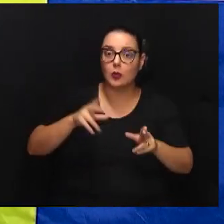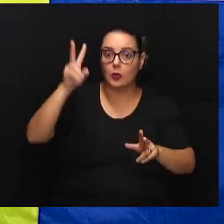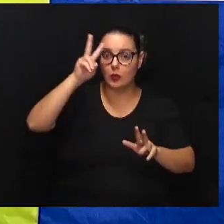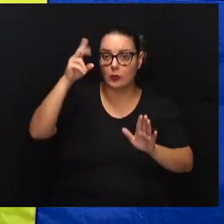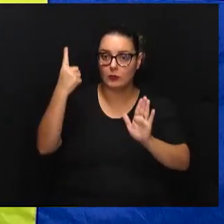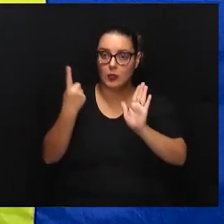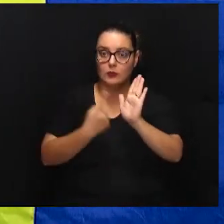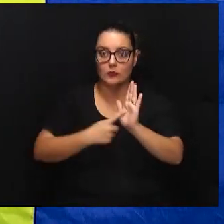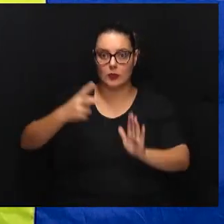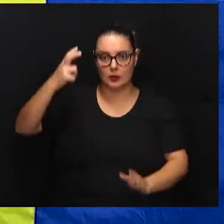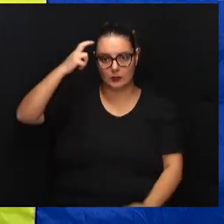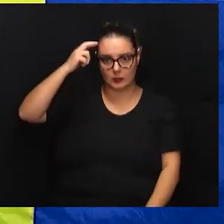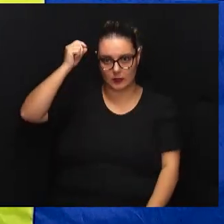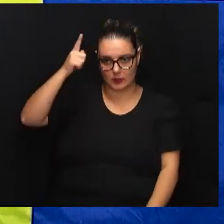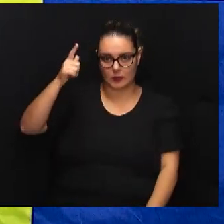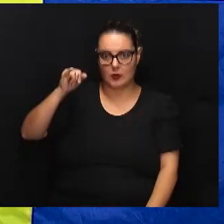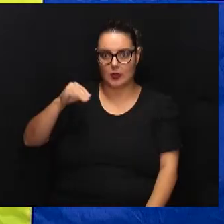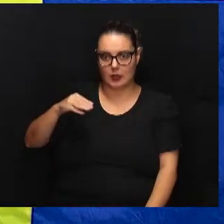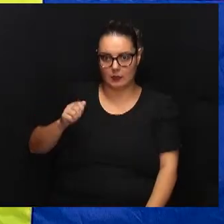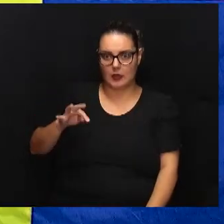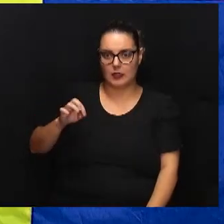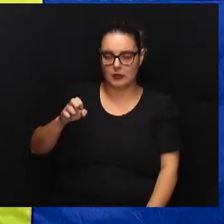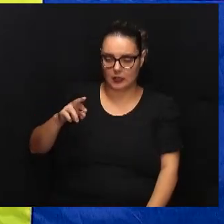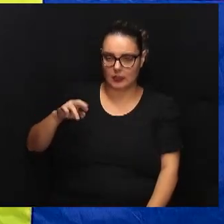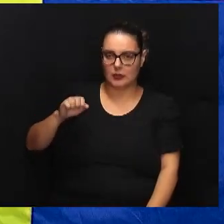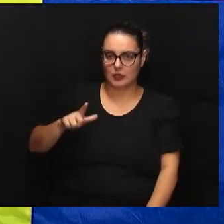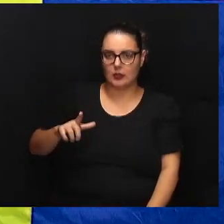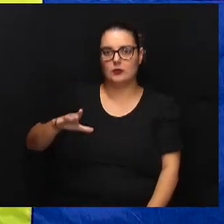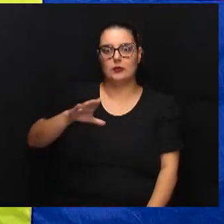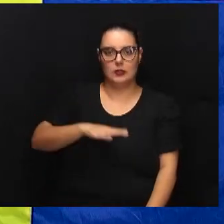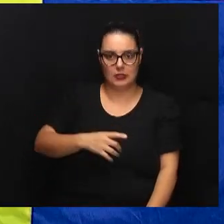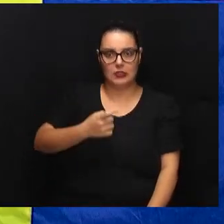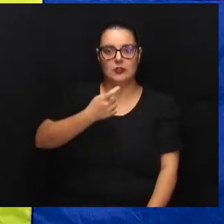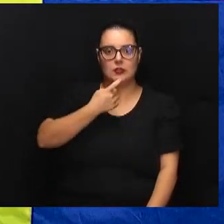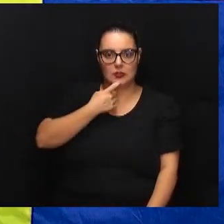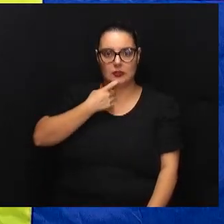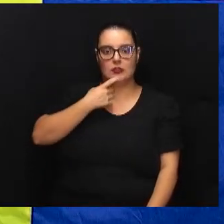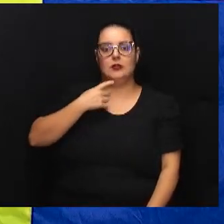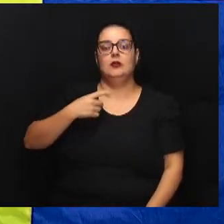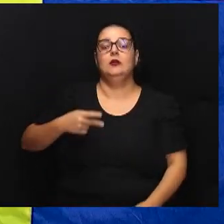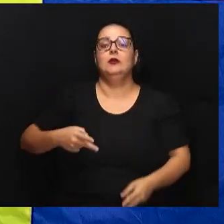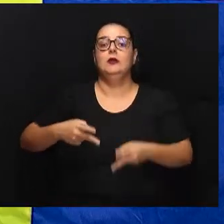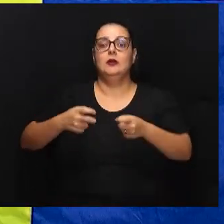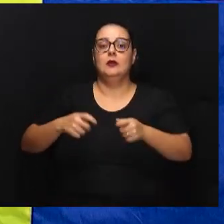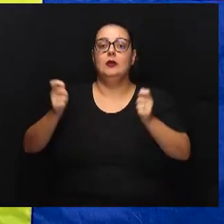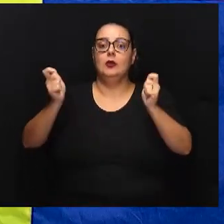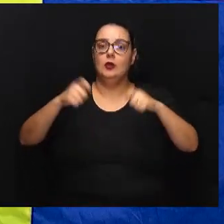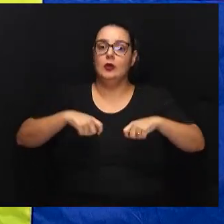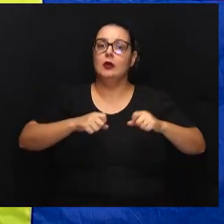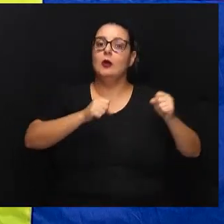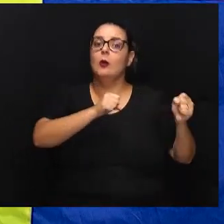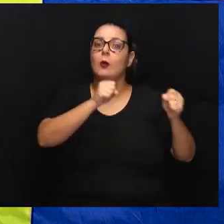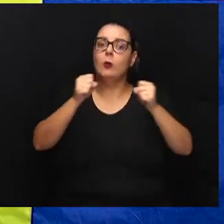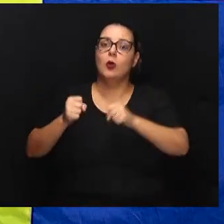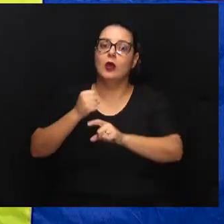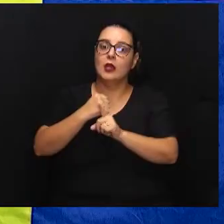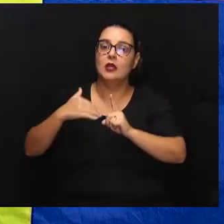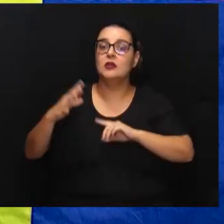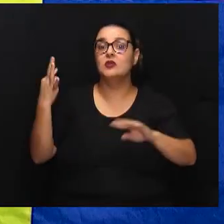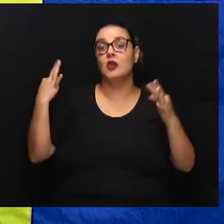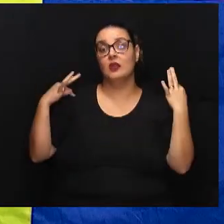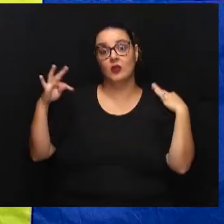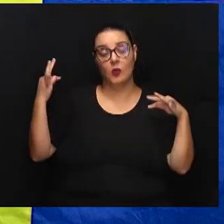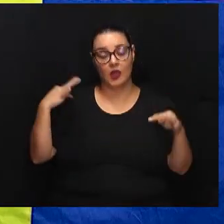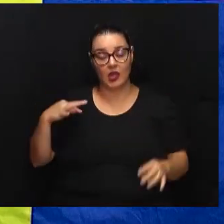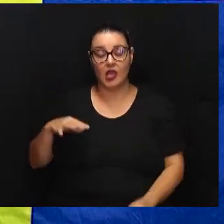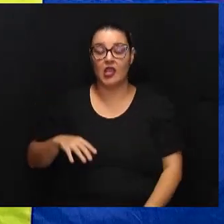da cidade de Campinas, reconhecendo o seu poder social e turístico. Muitos dos nossos